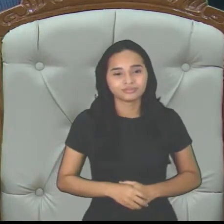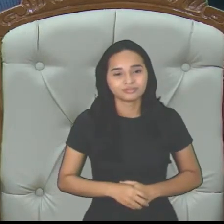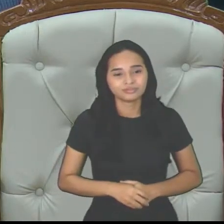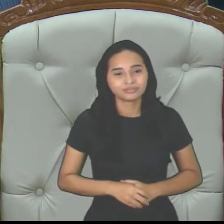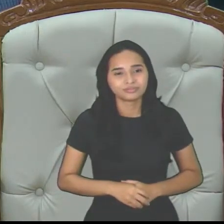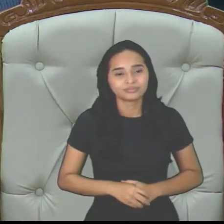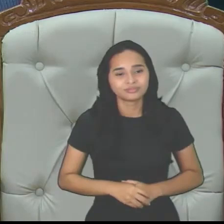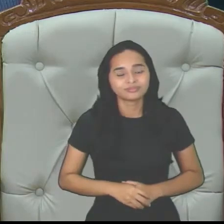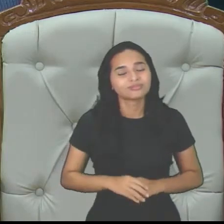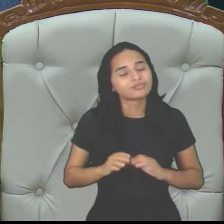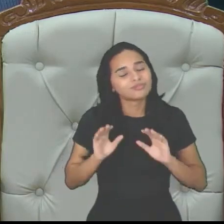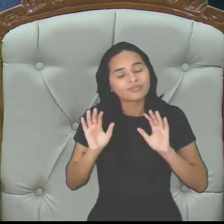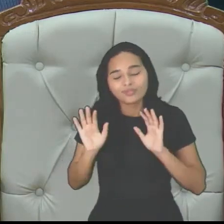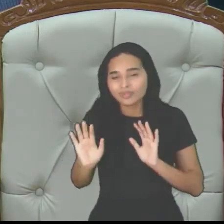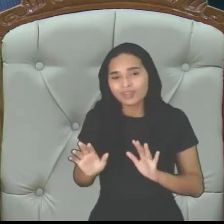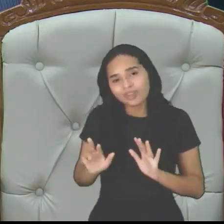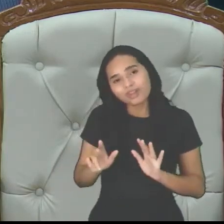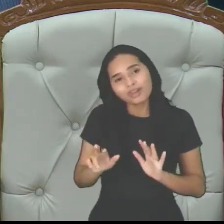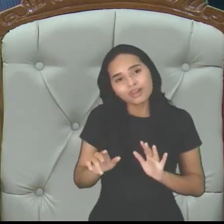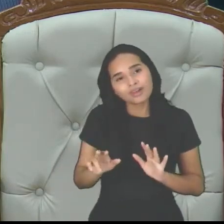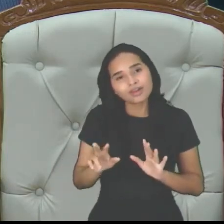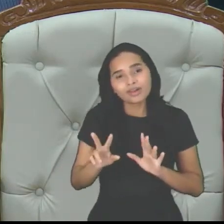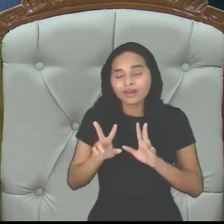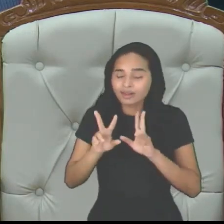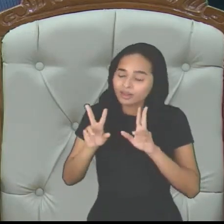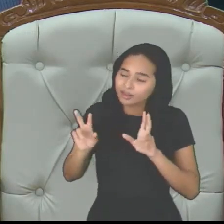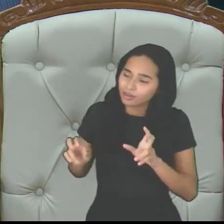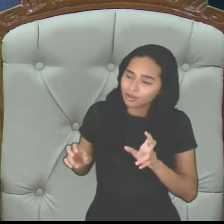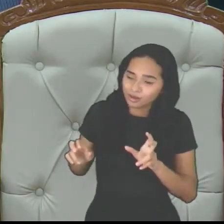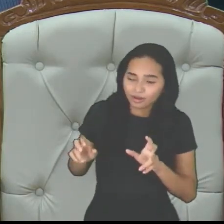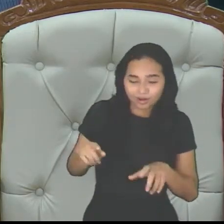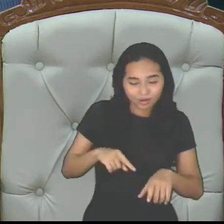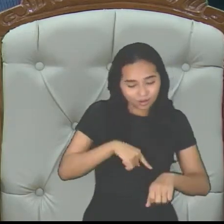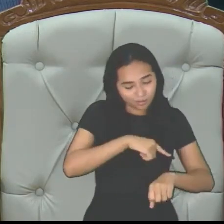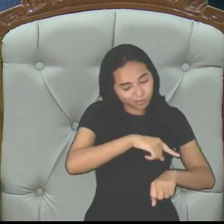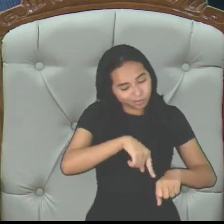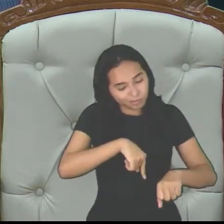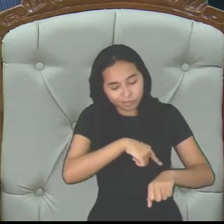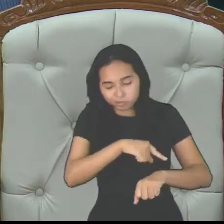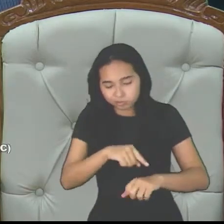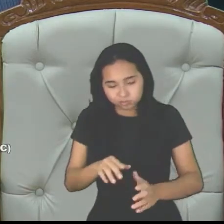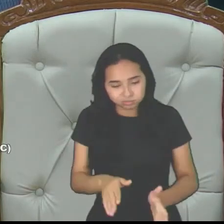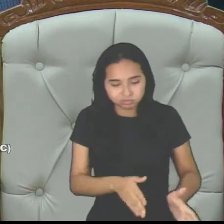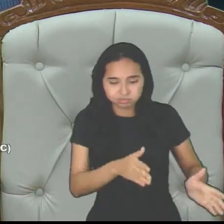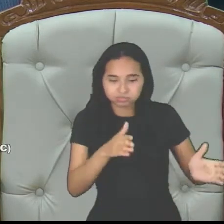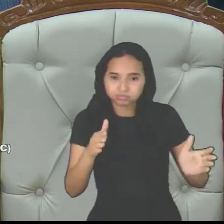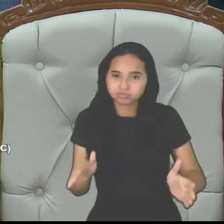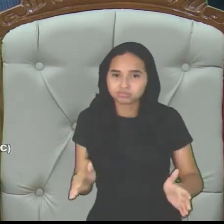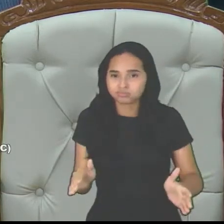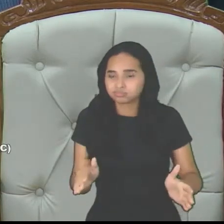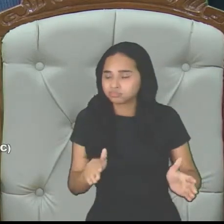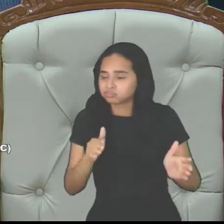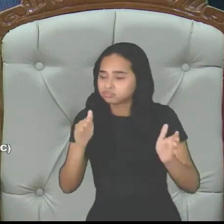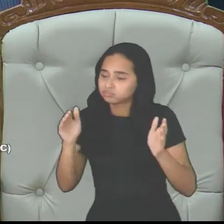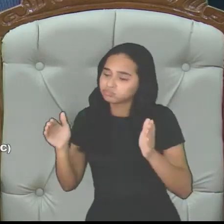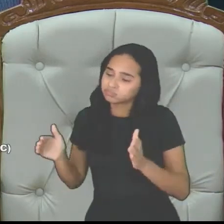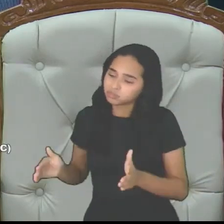Mas, irmãos, acerca dos tempos e das estações,